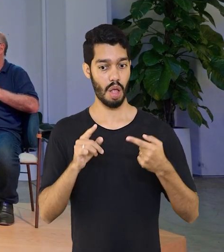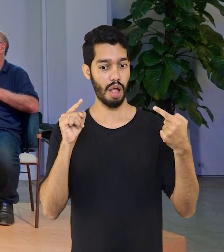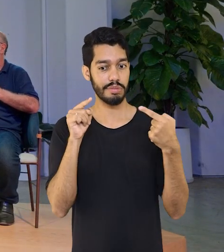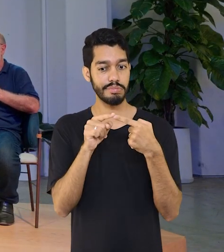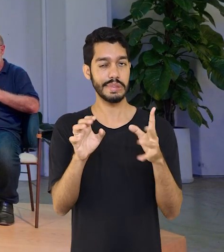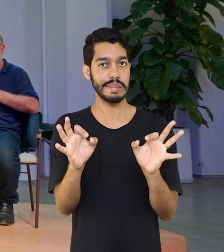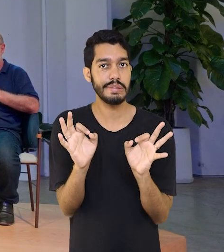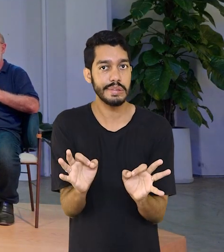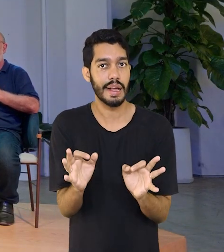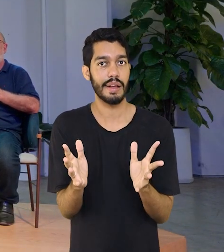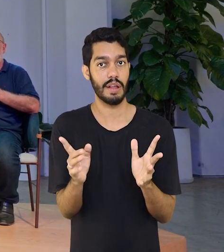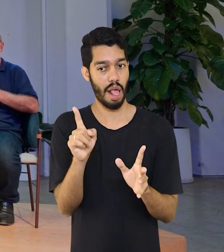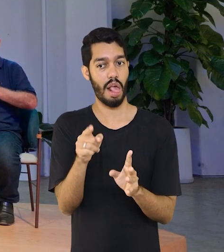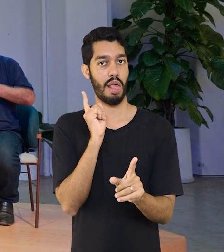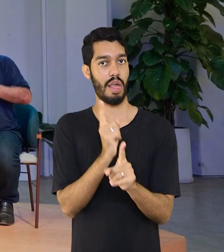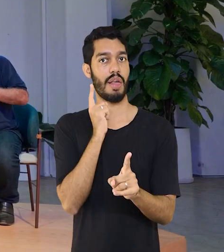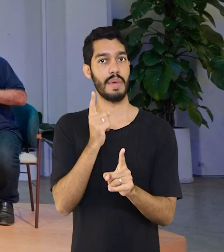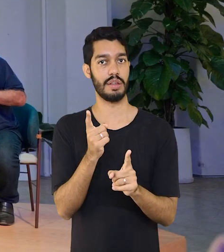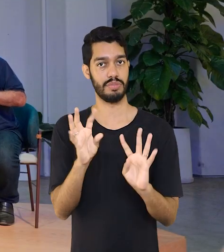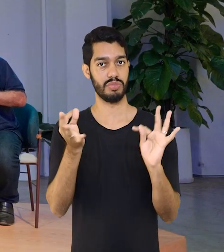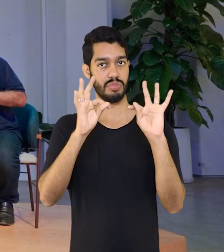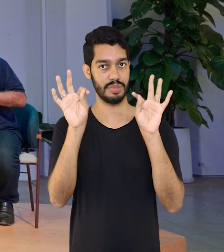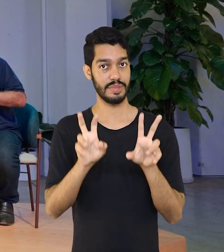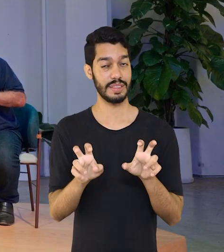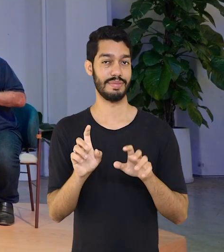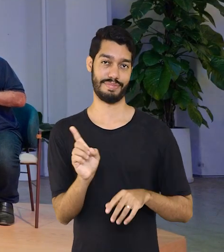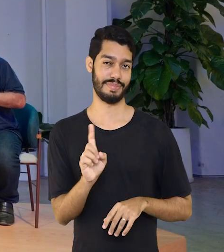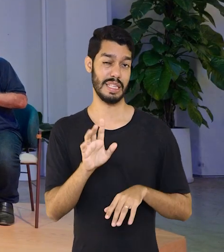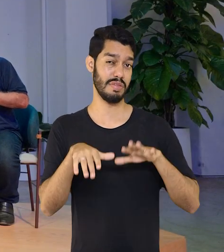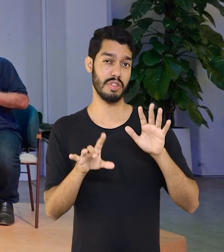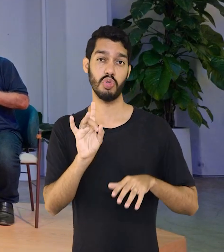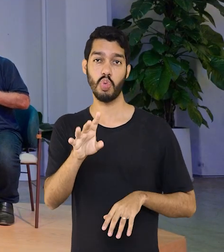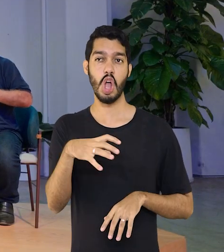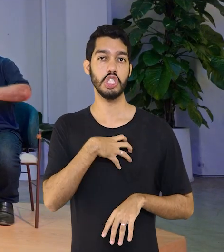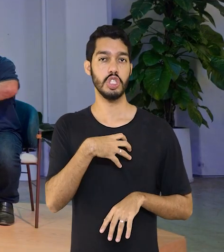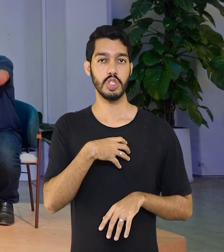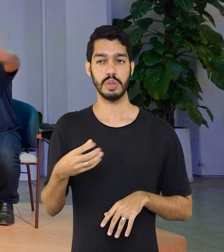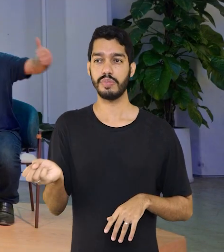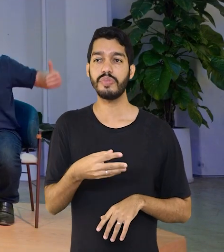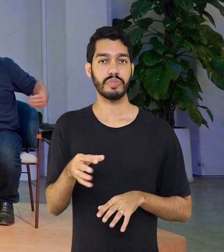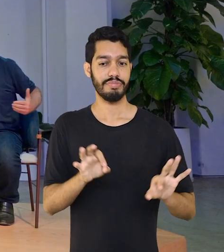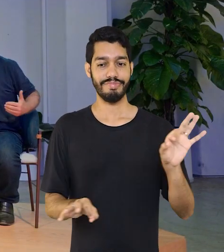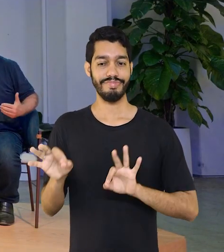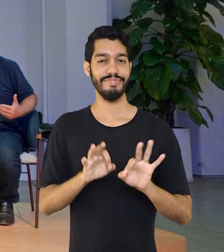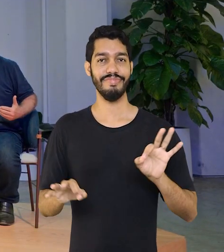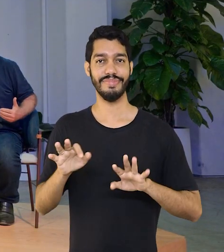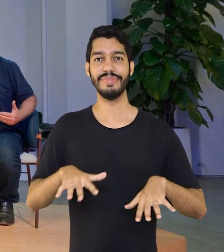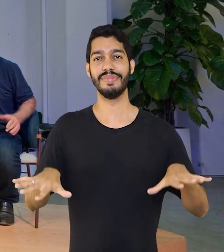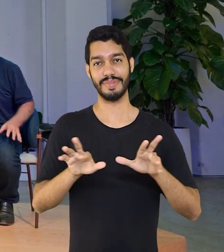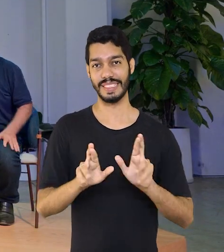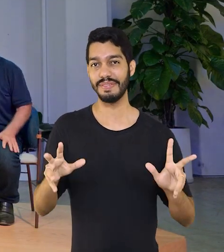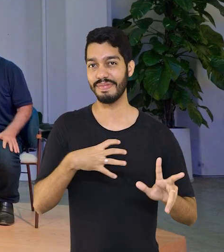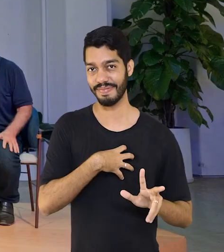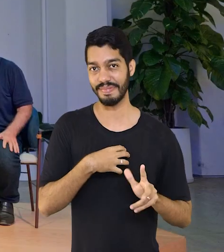não necessariamente é uma descoberta tecnológica. Às vezes é um jeito de organizar a cidade